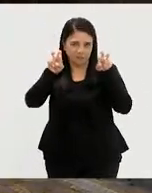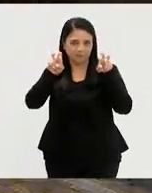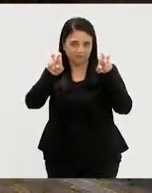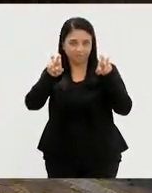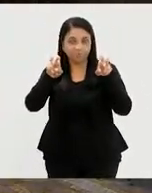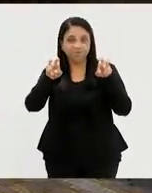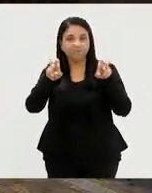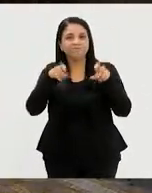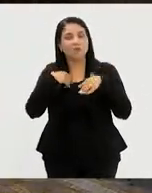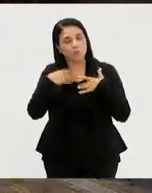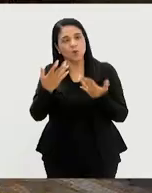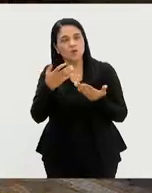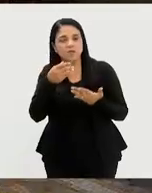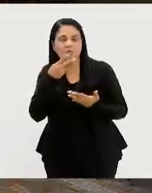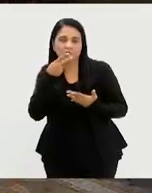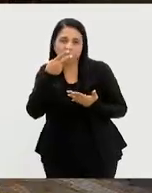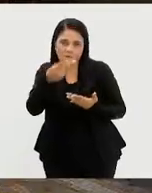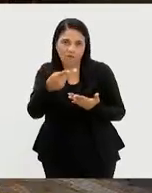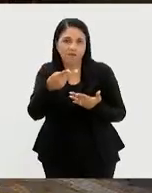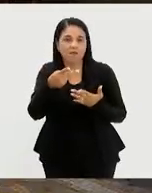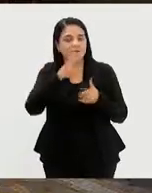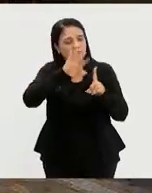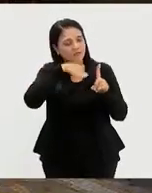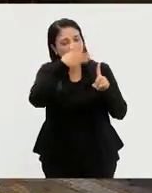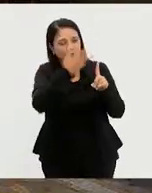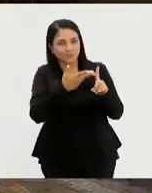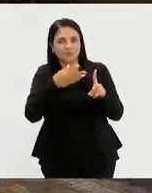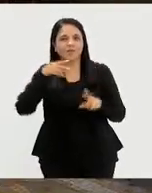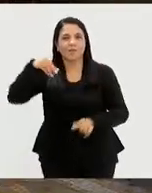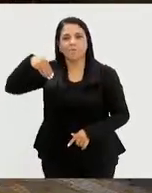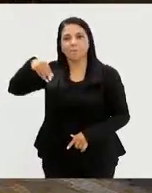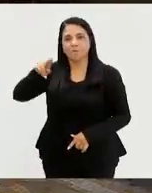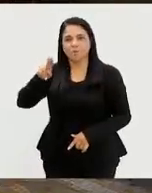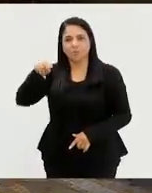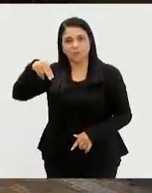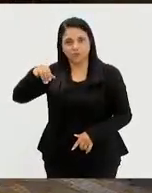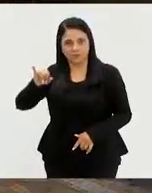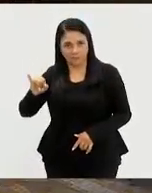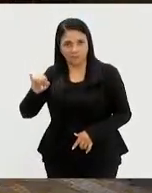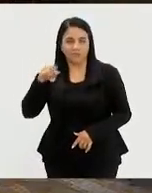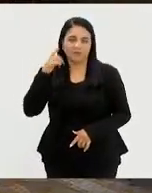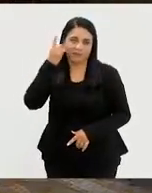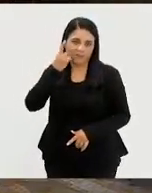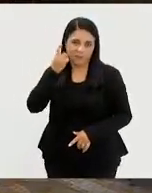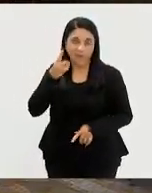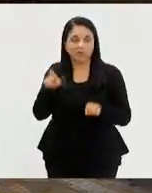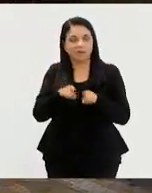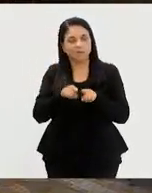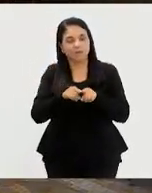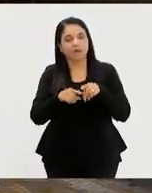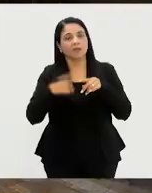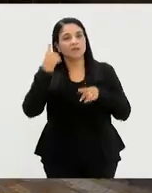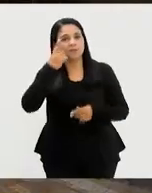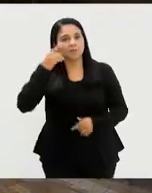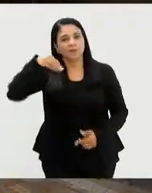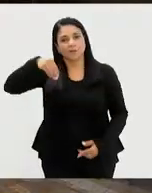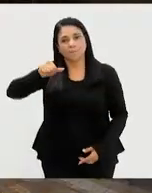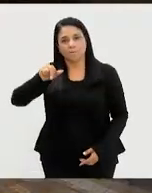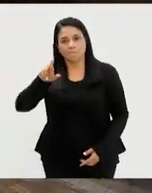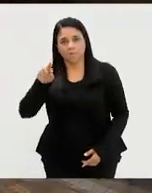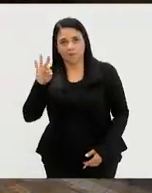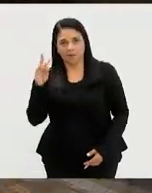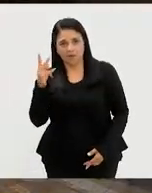apenas esse comentário elogiar o deputado muni elogiar a nós deputadas deputada Marta Rocha enfermeira regane que foram